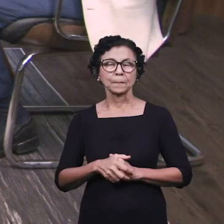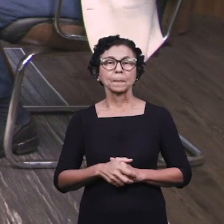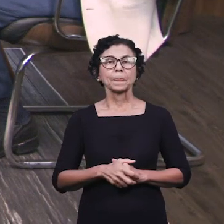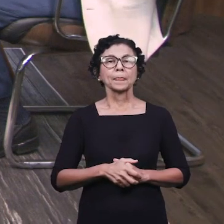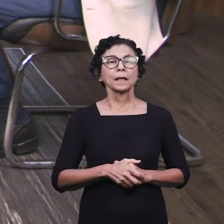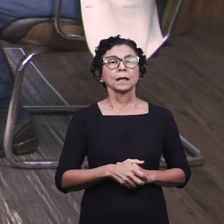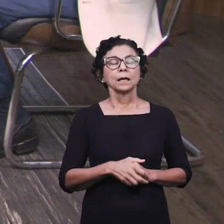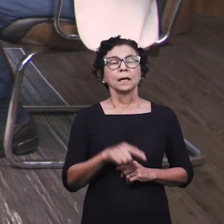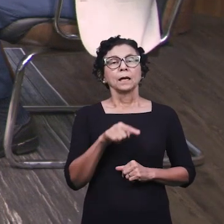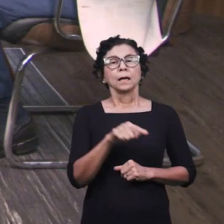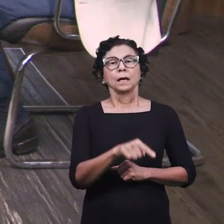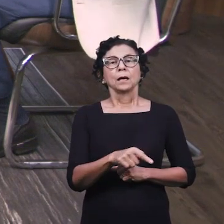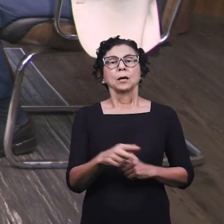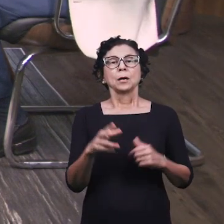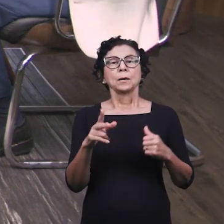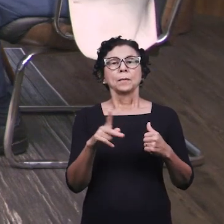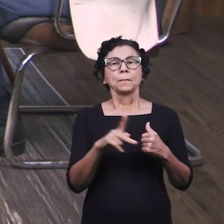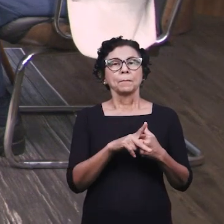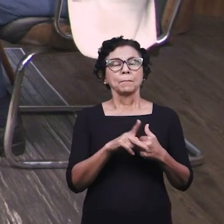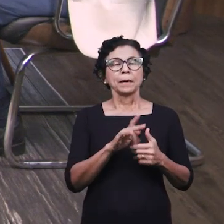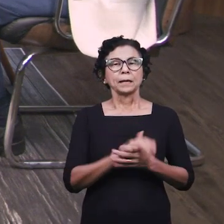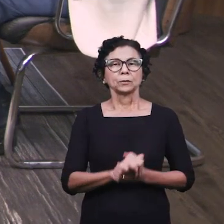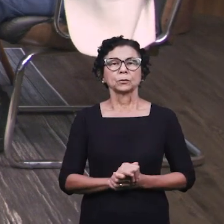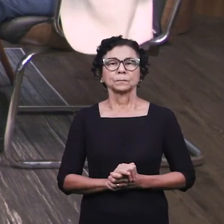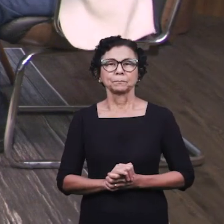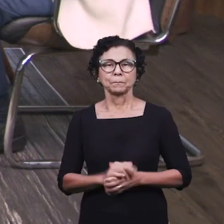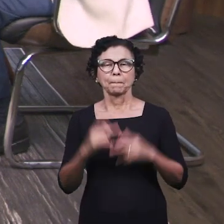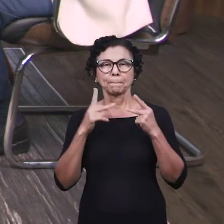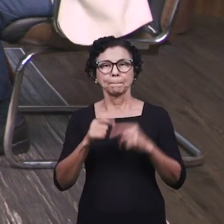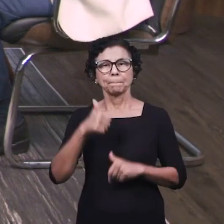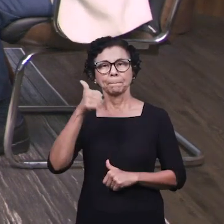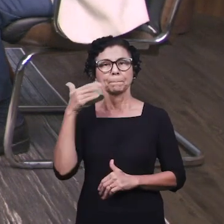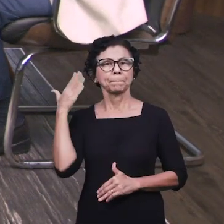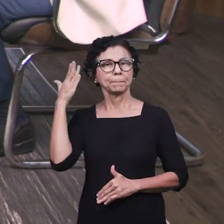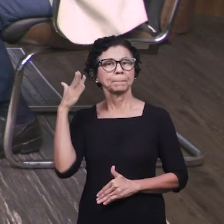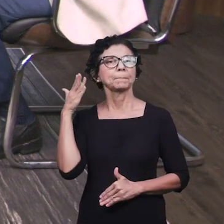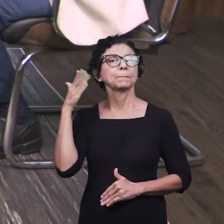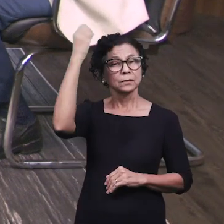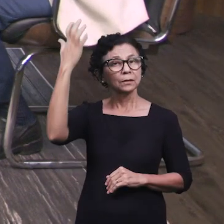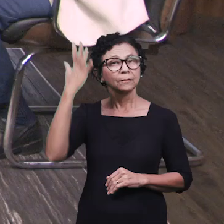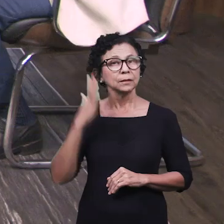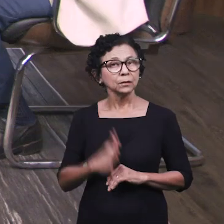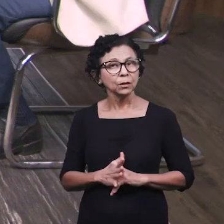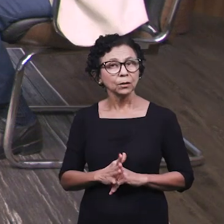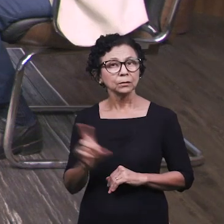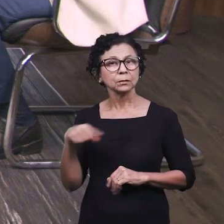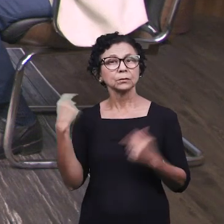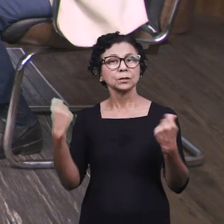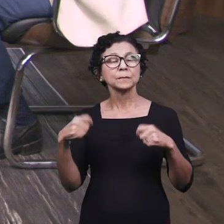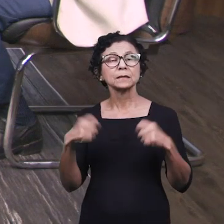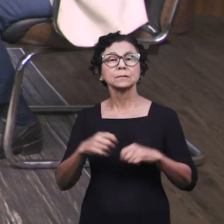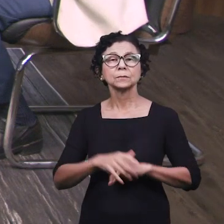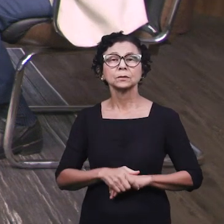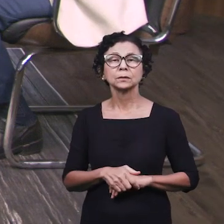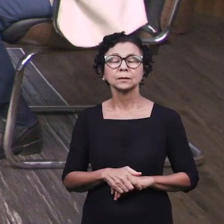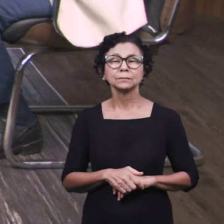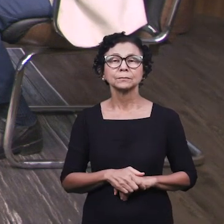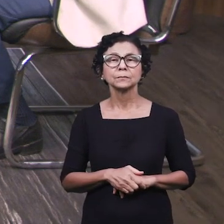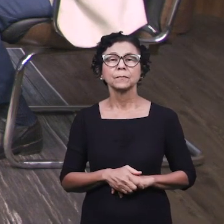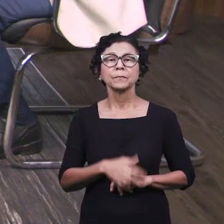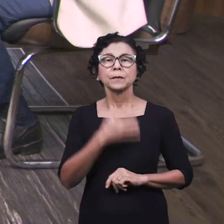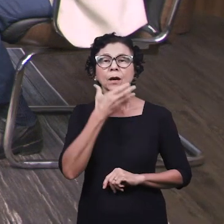de Deus, gerada pelo Espírito Santo. Então, o que nós precisamos? De homens que